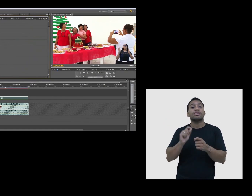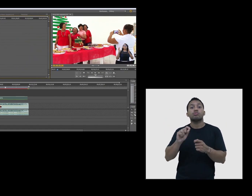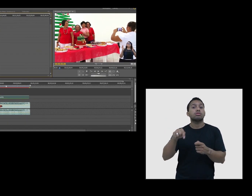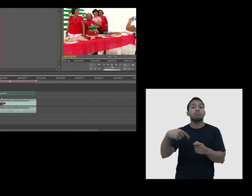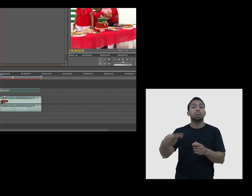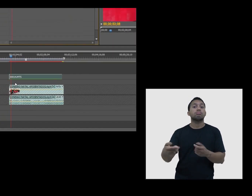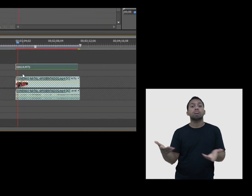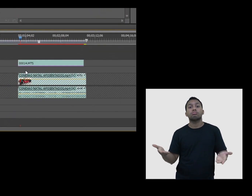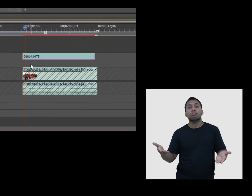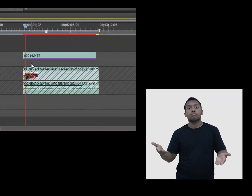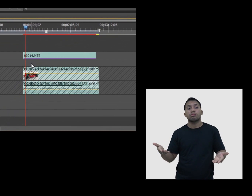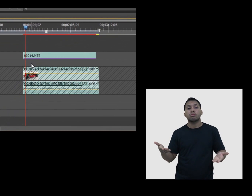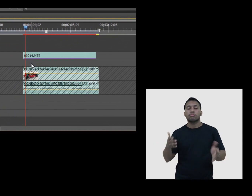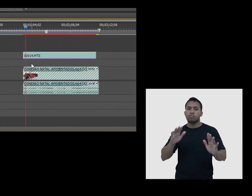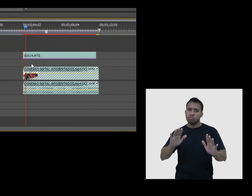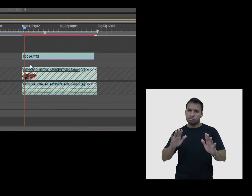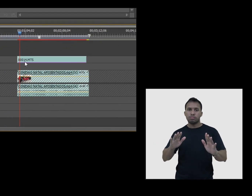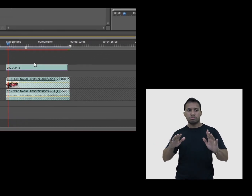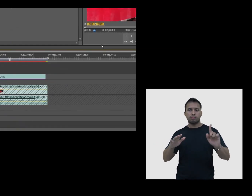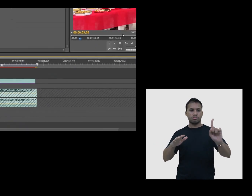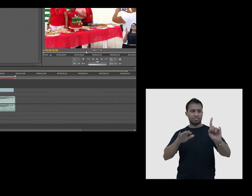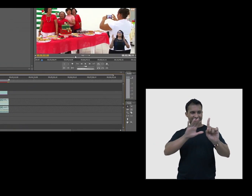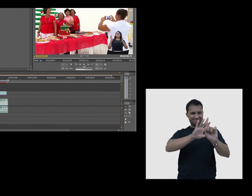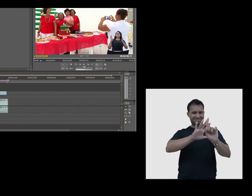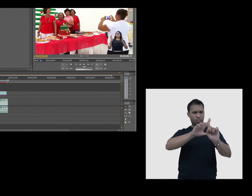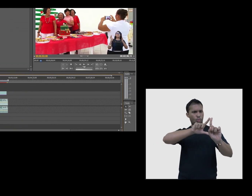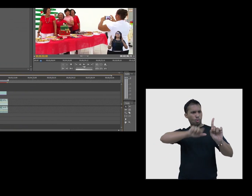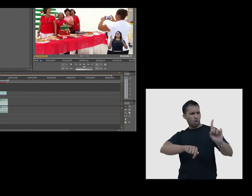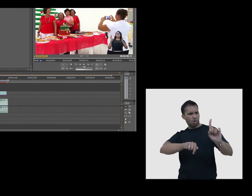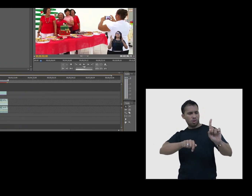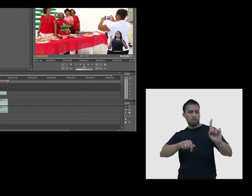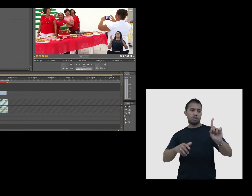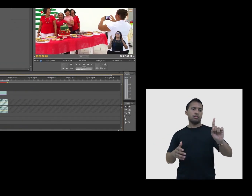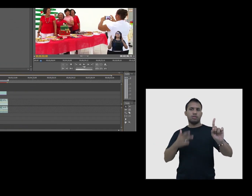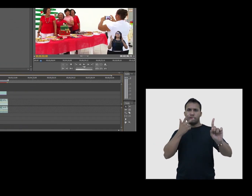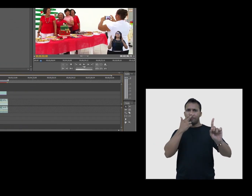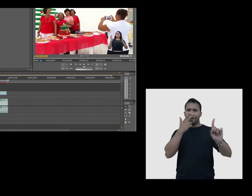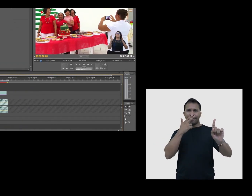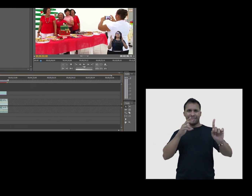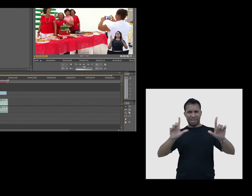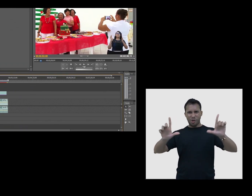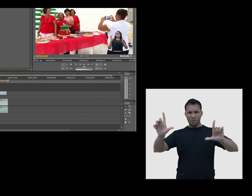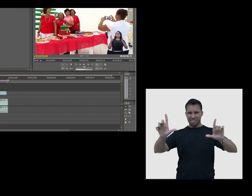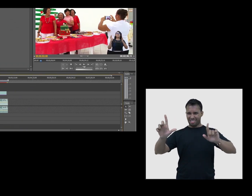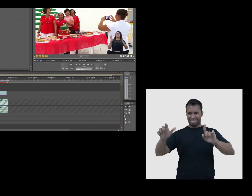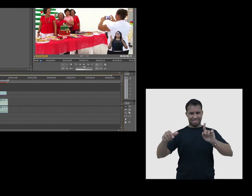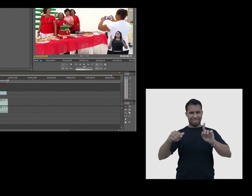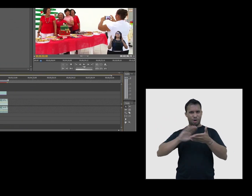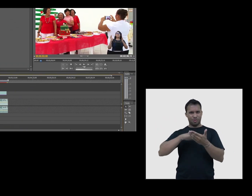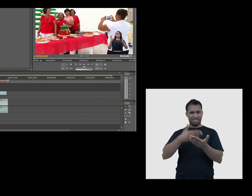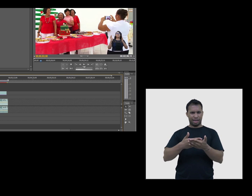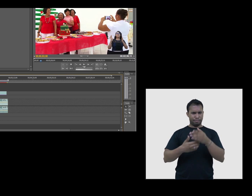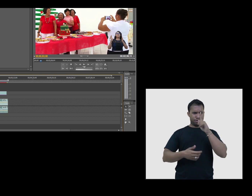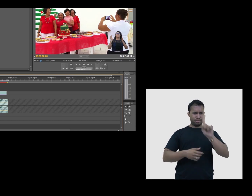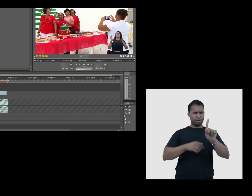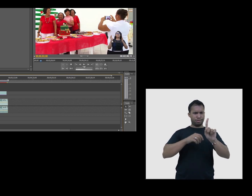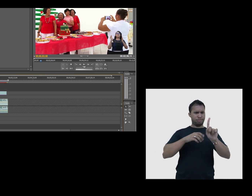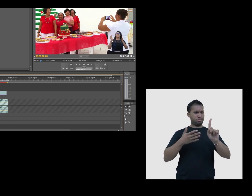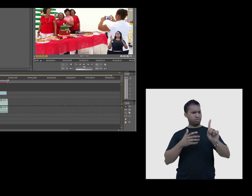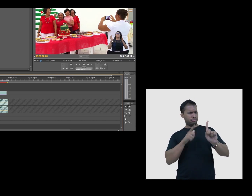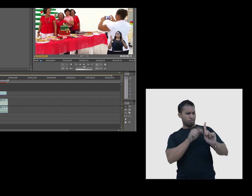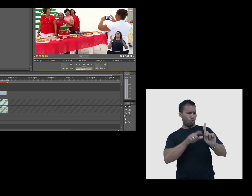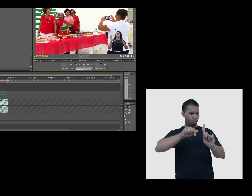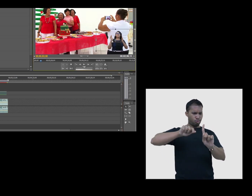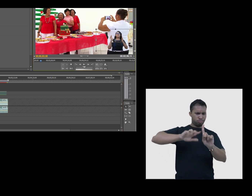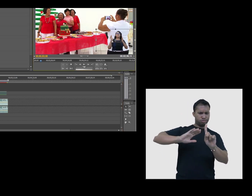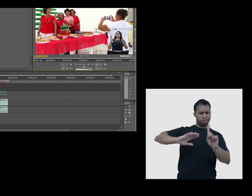gente acrescentar uma camada da cor que a gente pretende ali para o vídeo, né? A gente vê que o intérprete está meio que flutuando e está solto ali